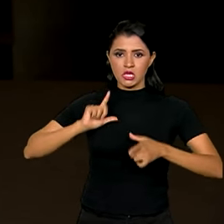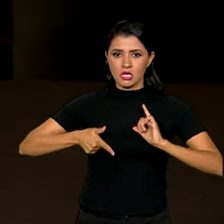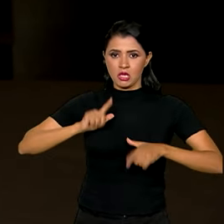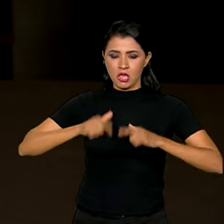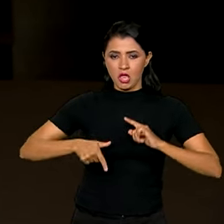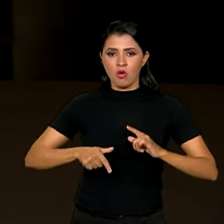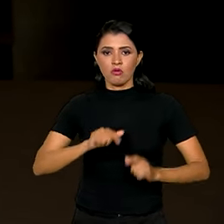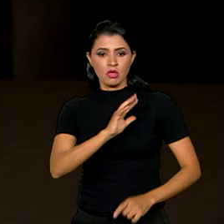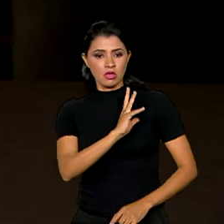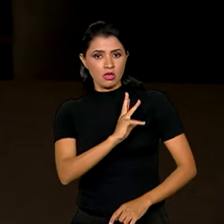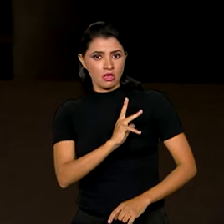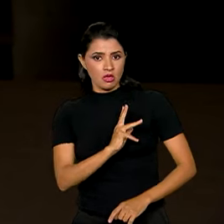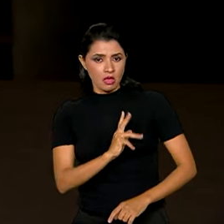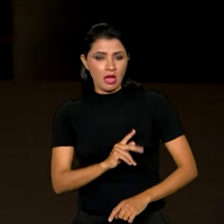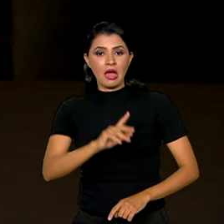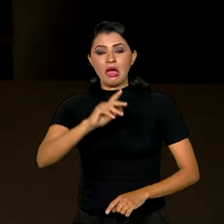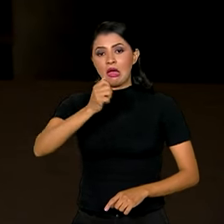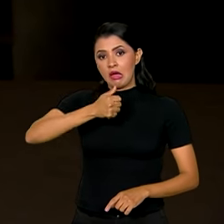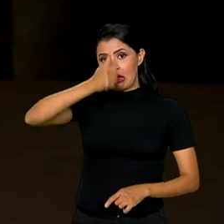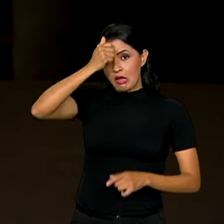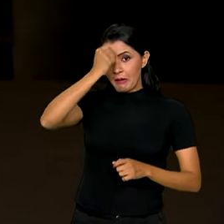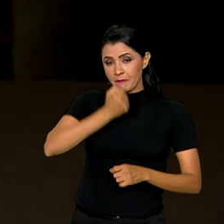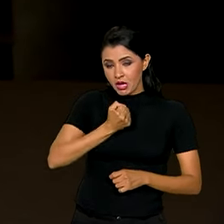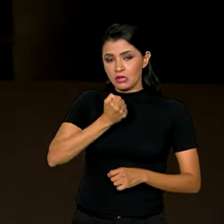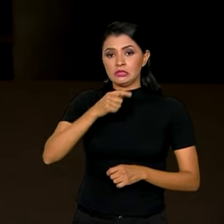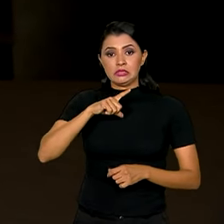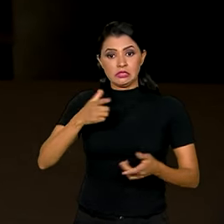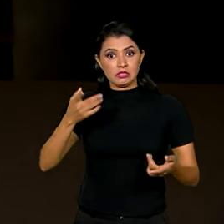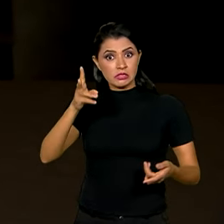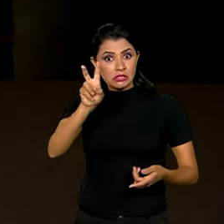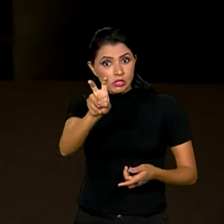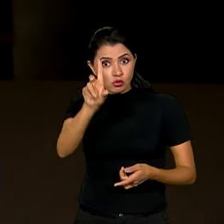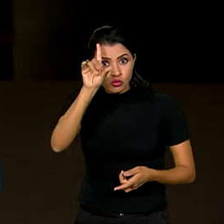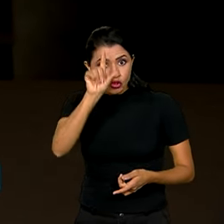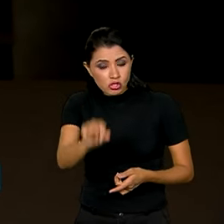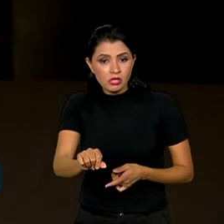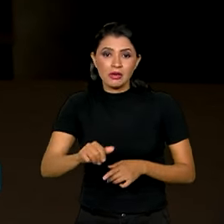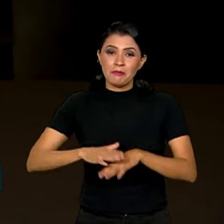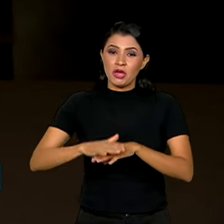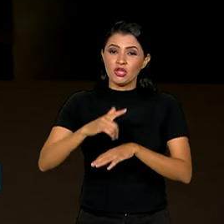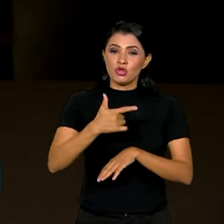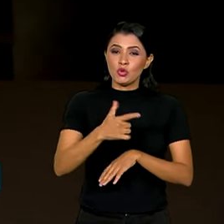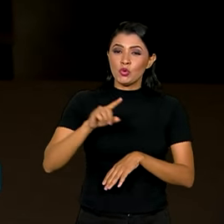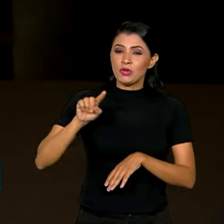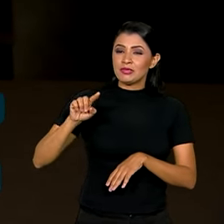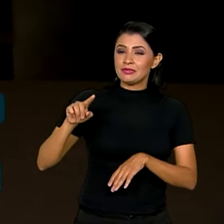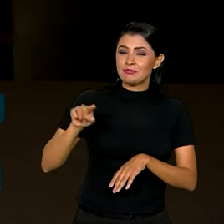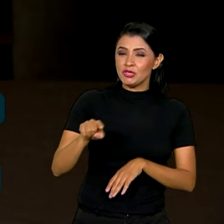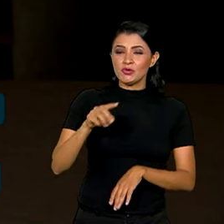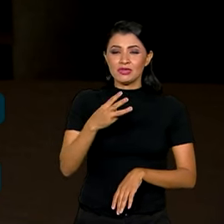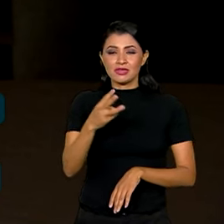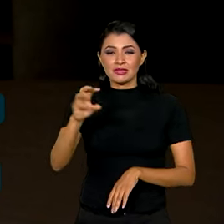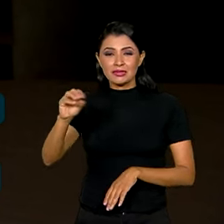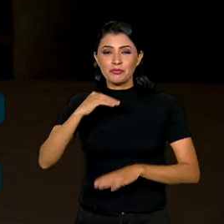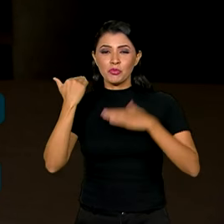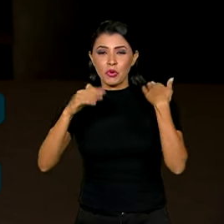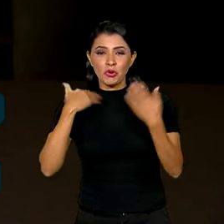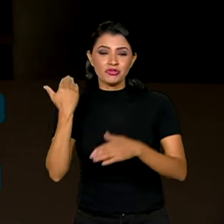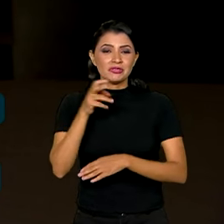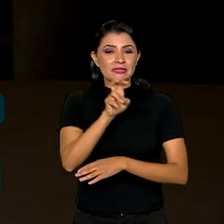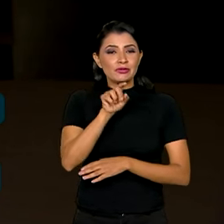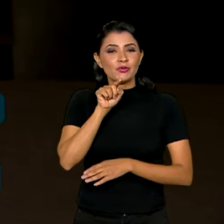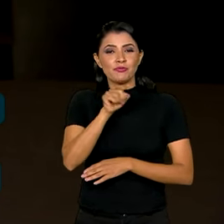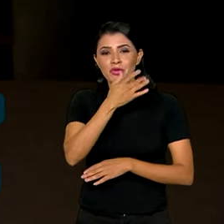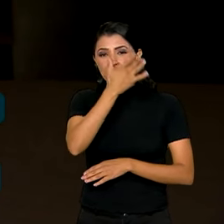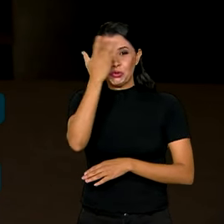Hamas entrou no quinto dia nessa quarta-feira, com mais de 2.300 mortes e cerca de 5 mil pessoas